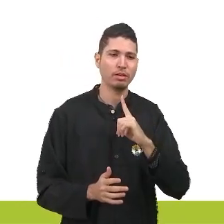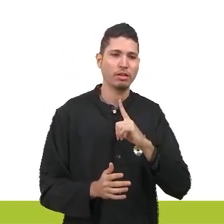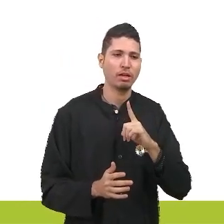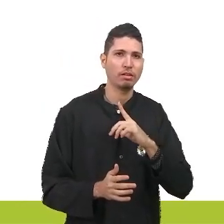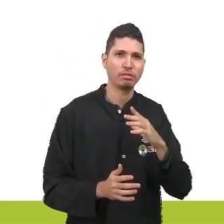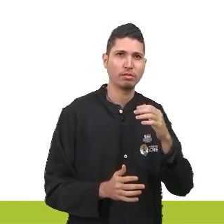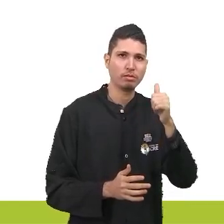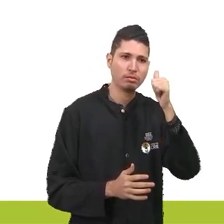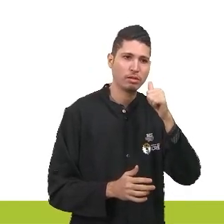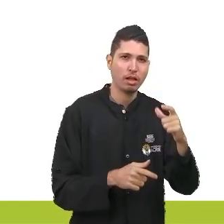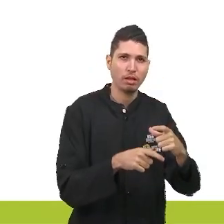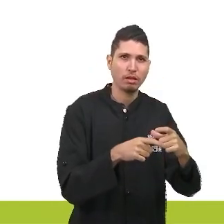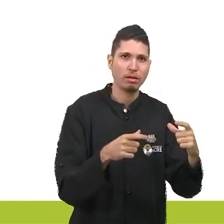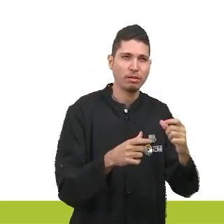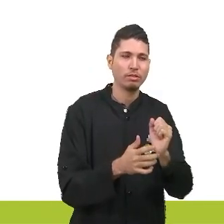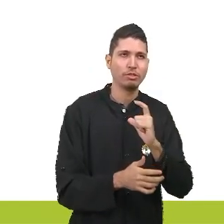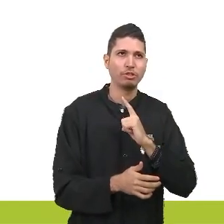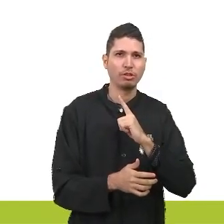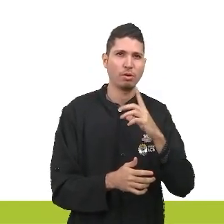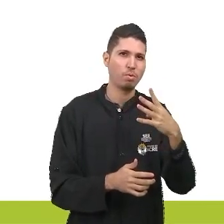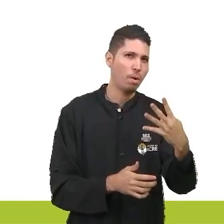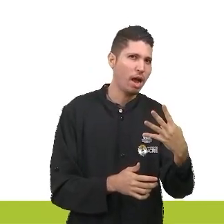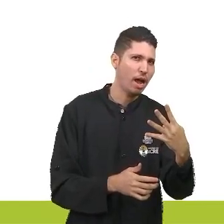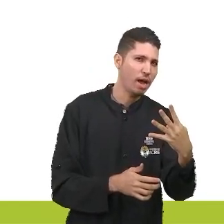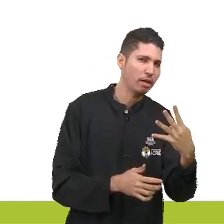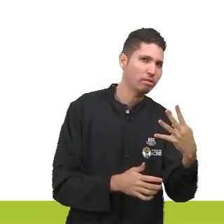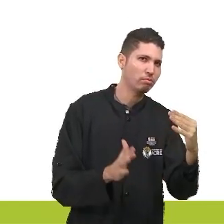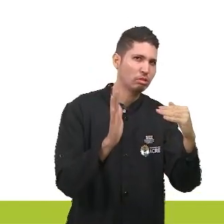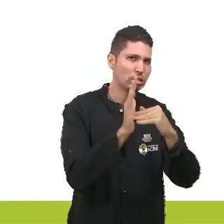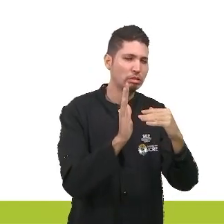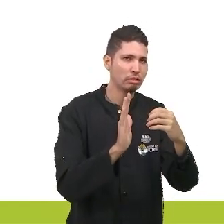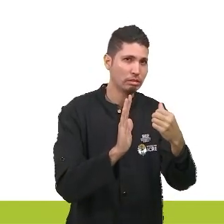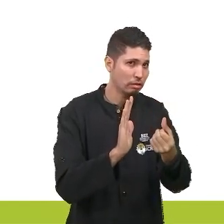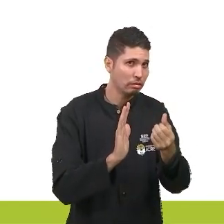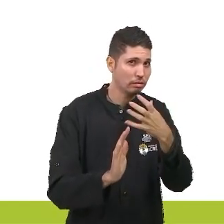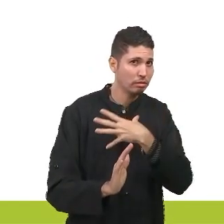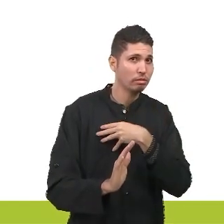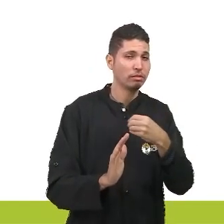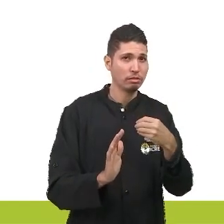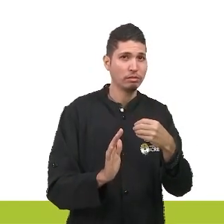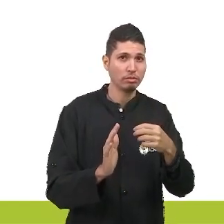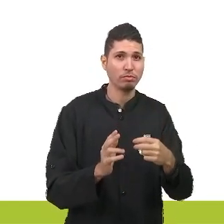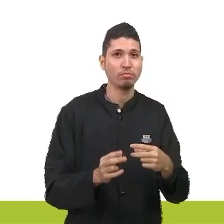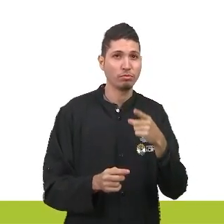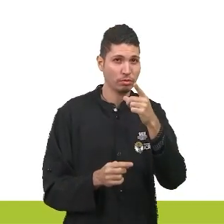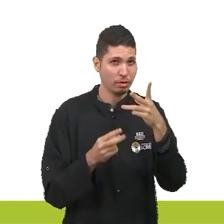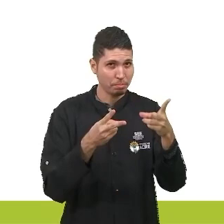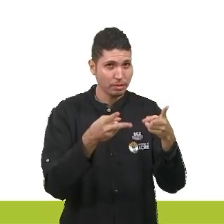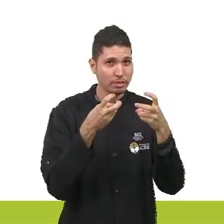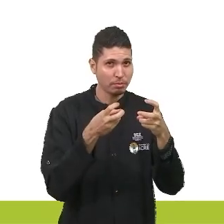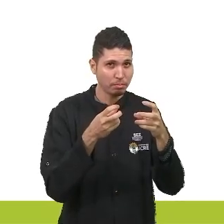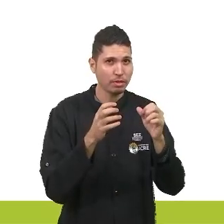Tá? Então, se você analisar ali os seus pais, seus avós, você vai perceber que a quantidade de filhos era bem maior e hoje em